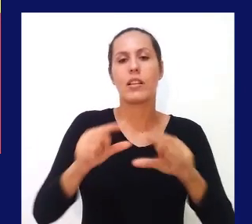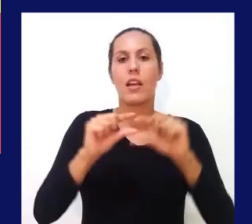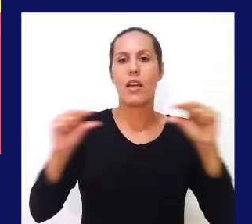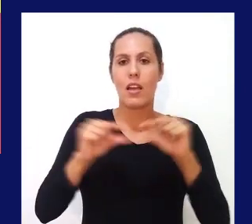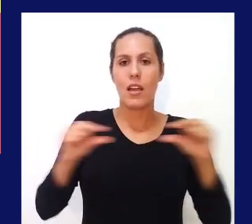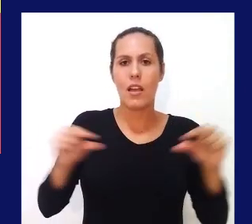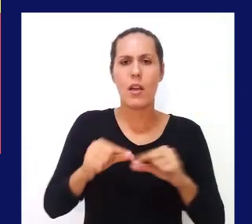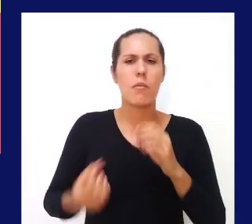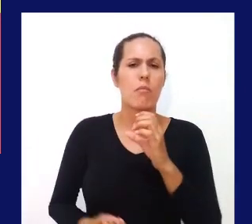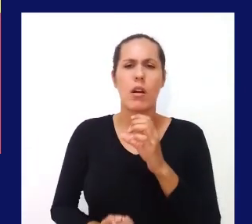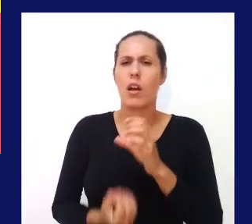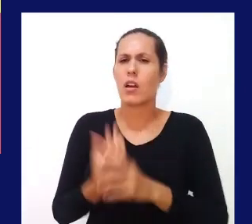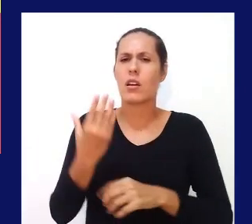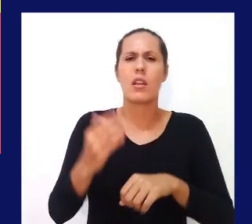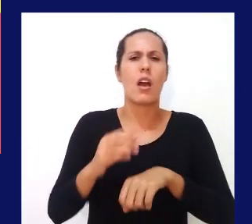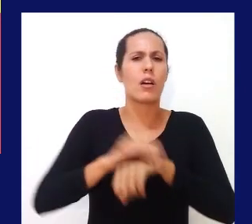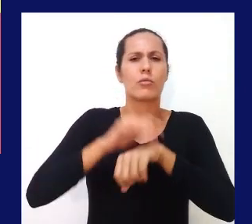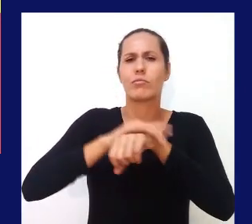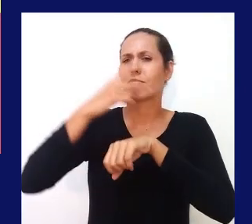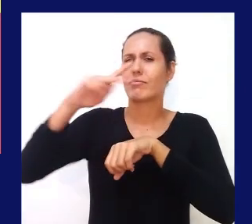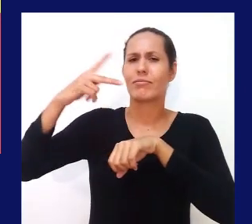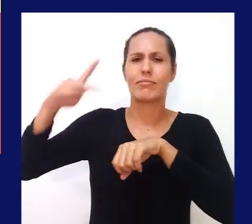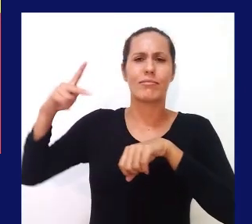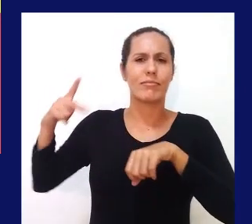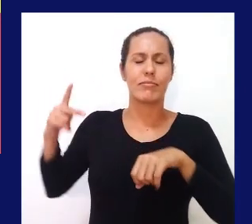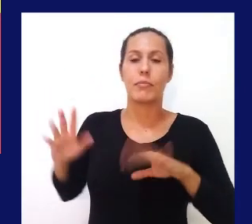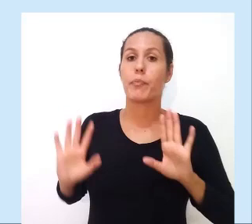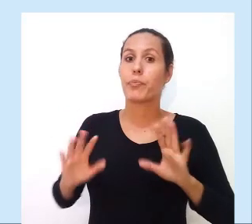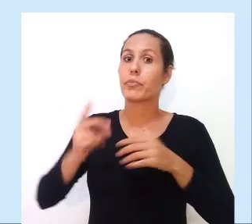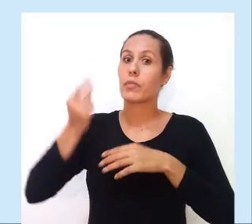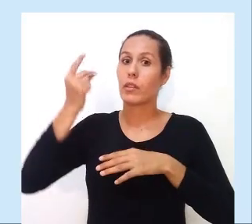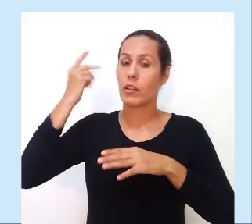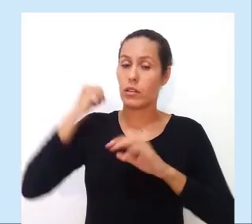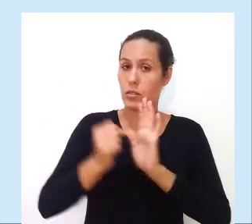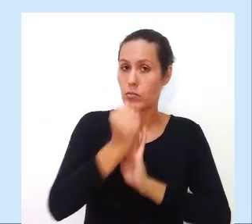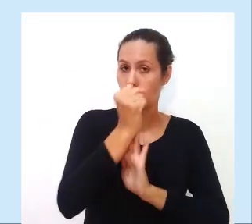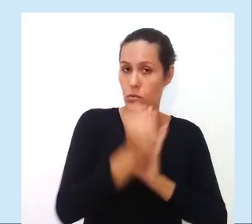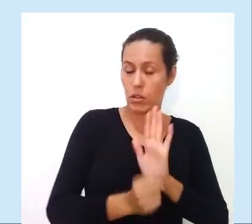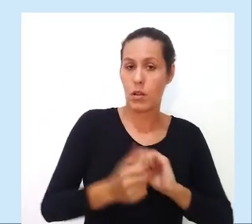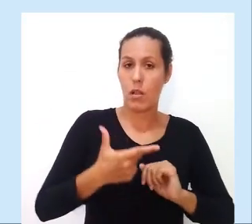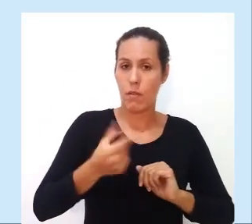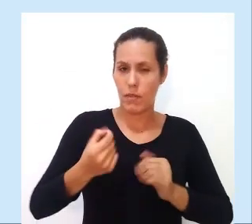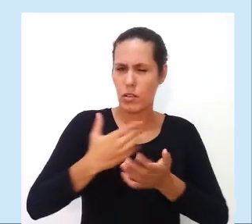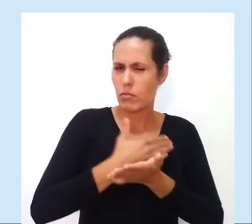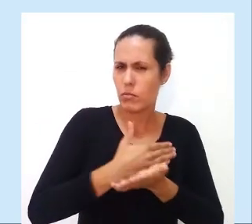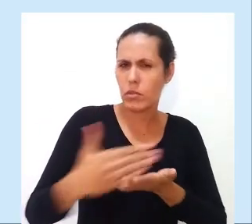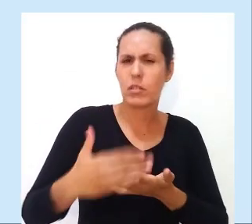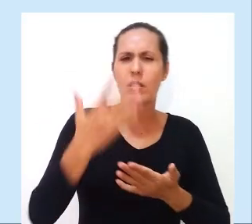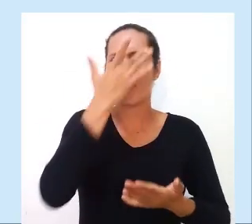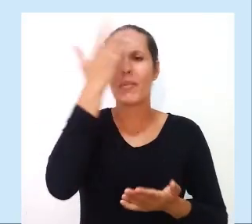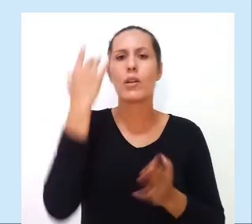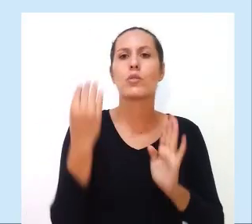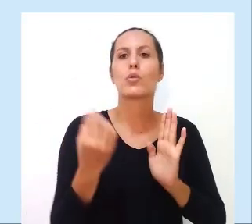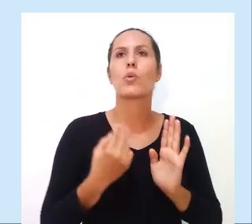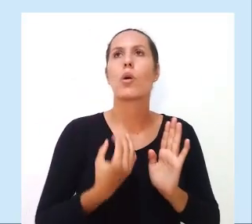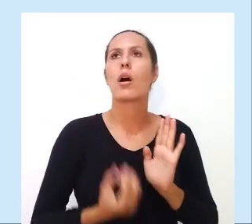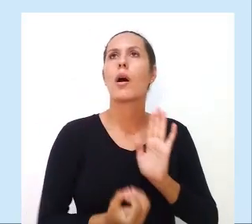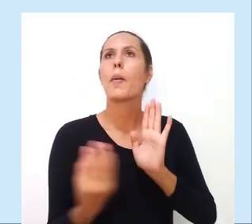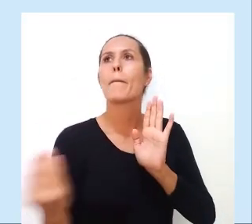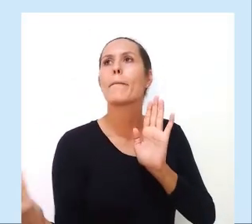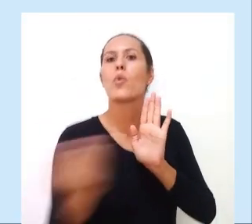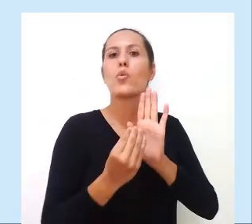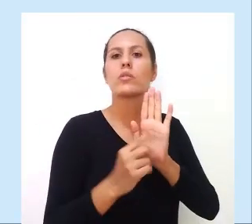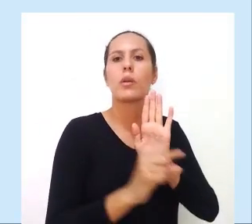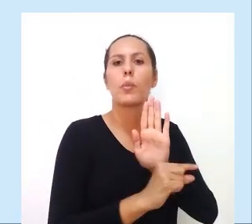refrãos criados anonimamente, ou seja, naquela época ainda, no início do século XX, as pessoas não assinavam